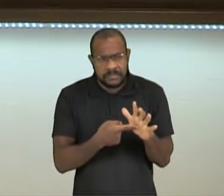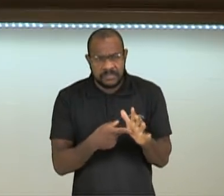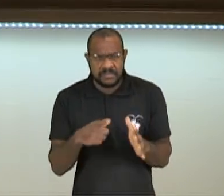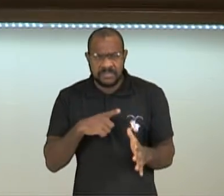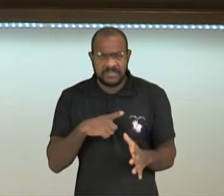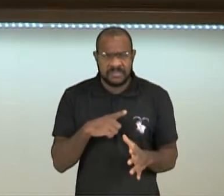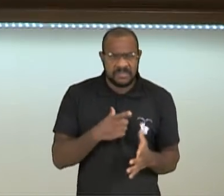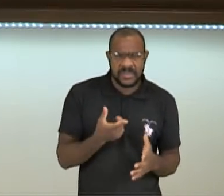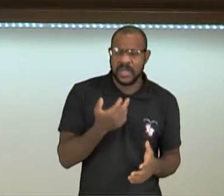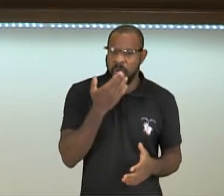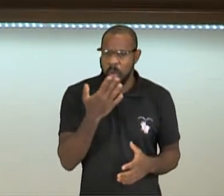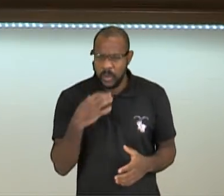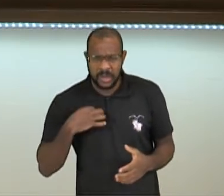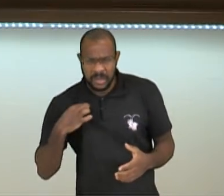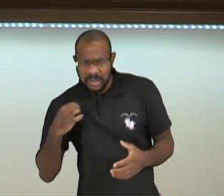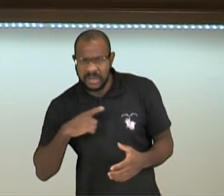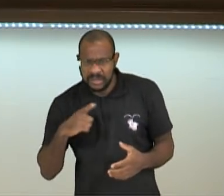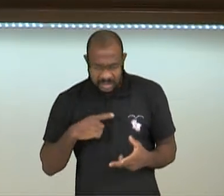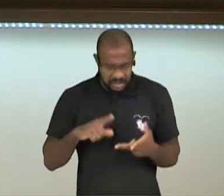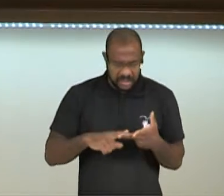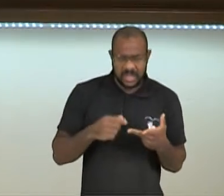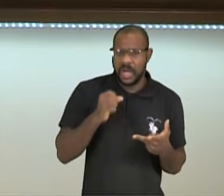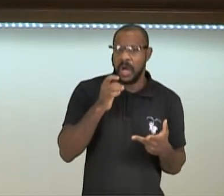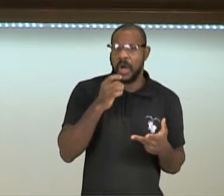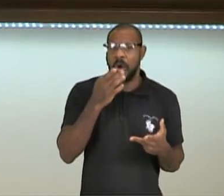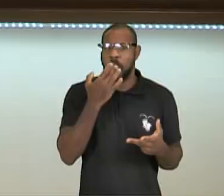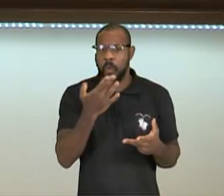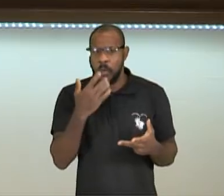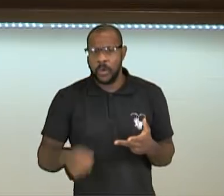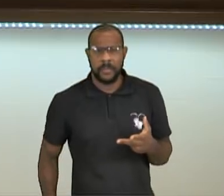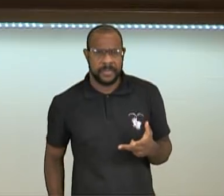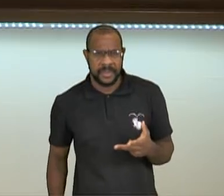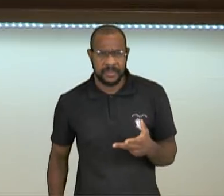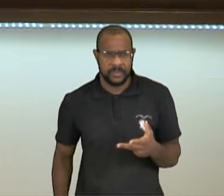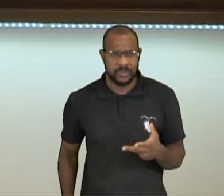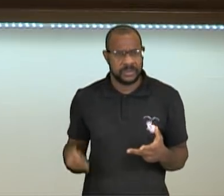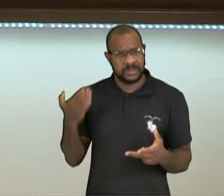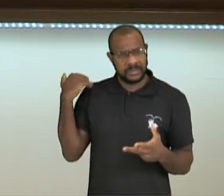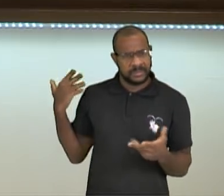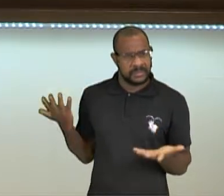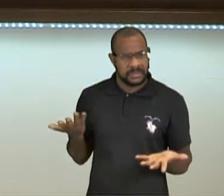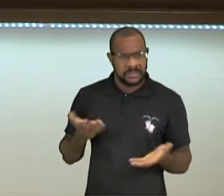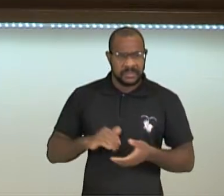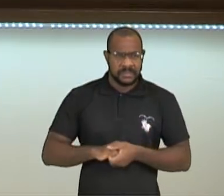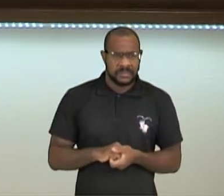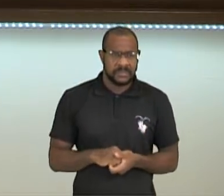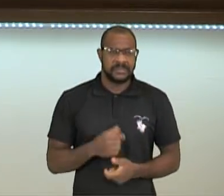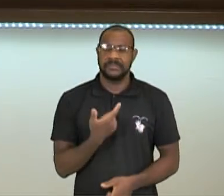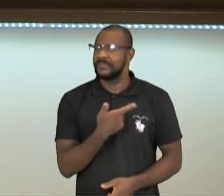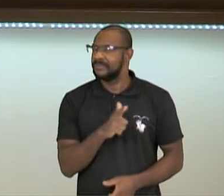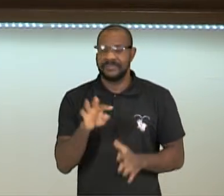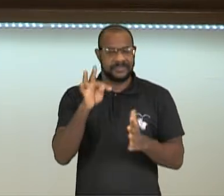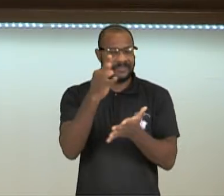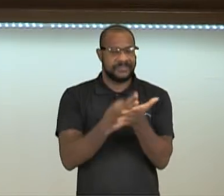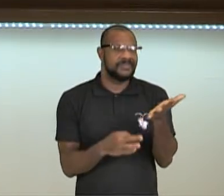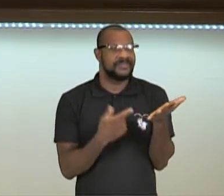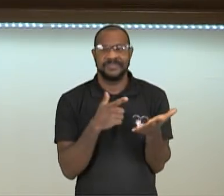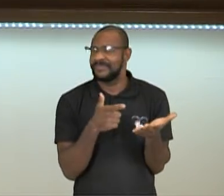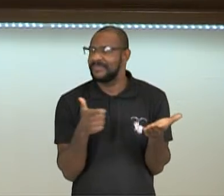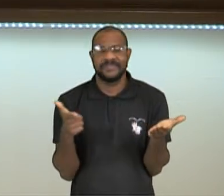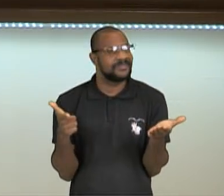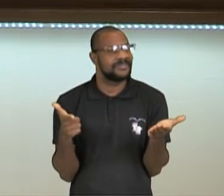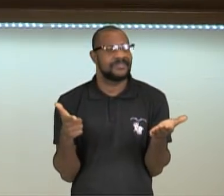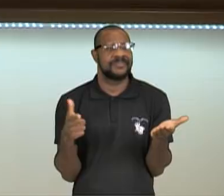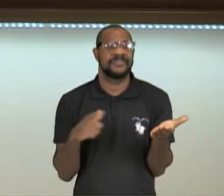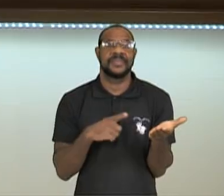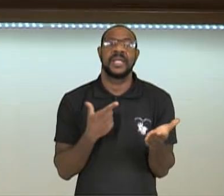cor era a camiseta, que cor era a bermuda, assim como eu descrevi para vocês a imagem? Não. Nesse texto eu